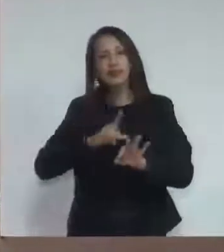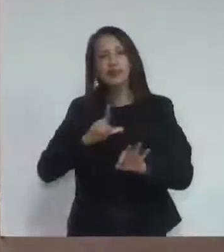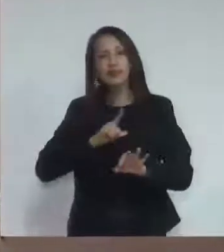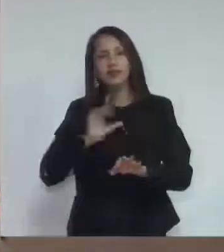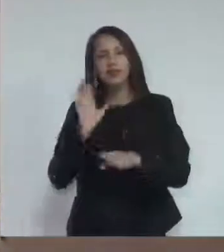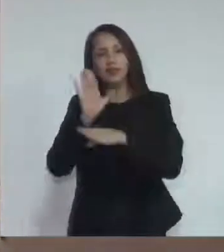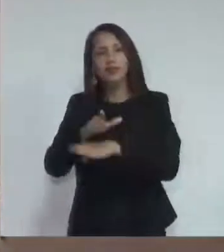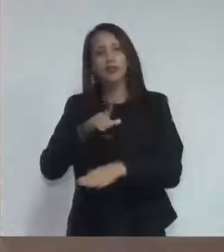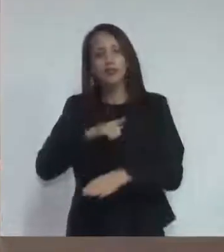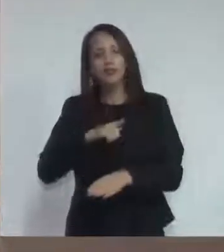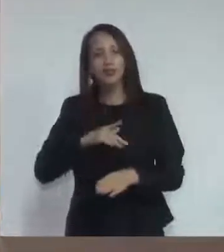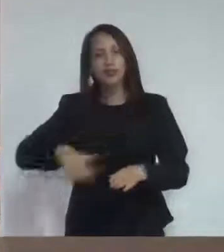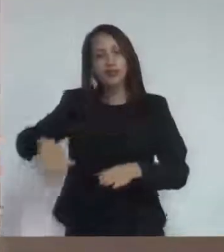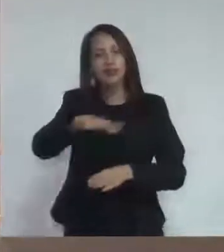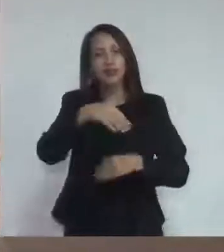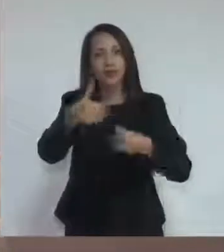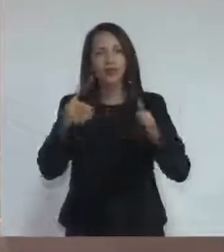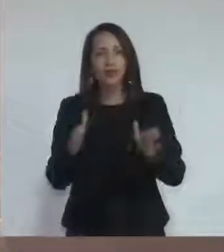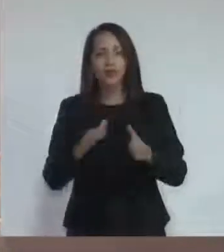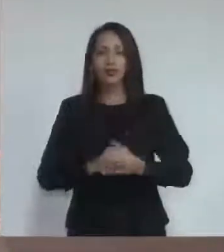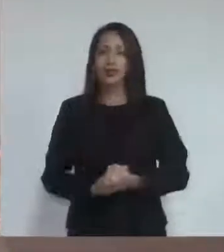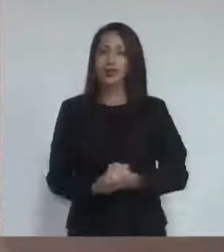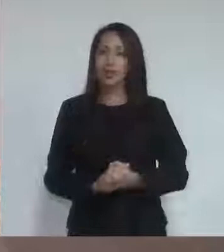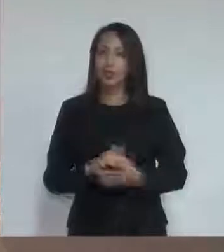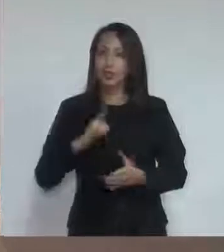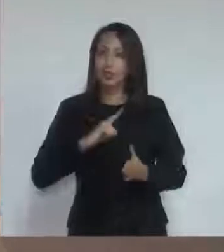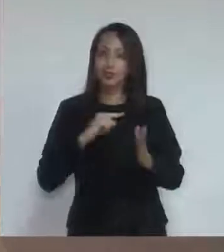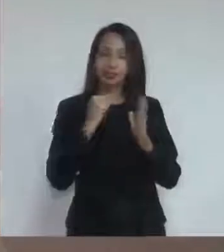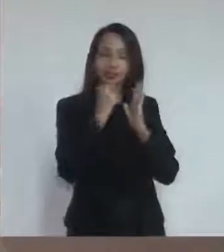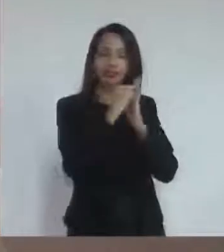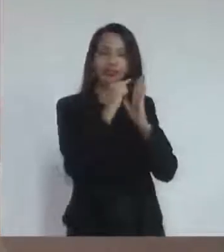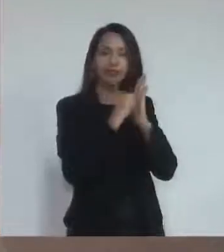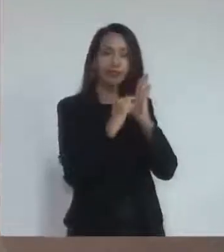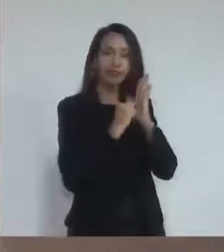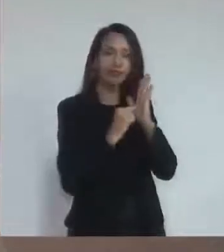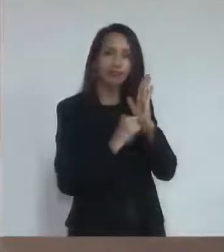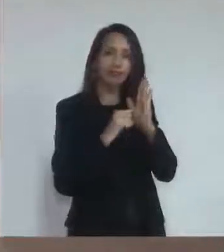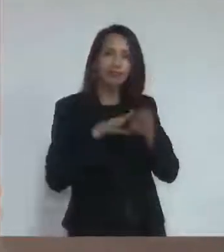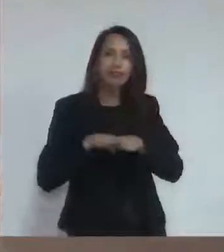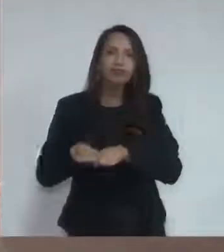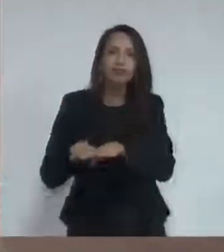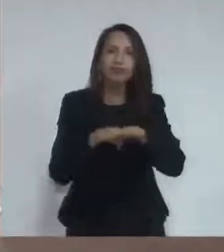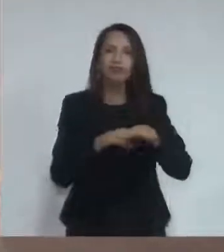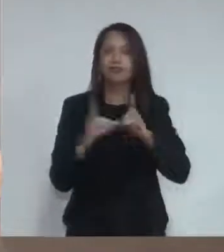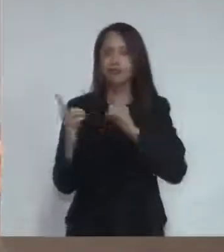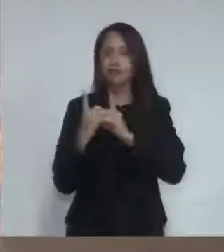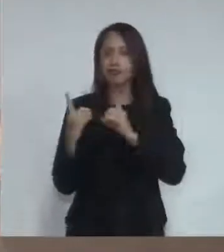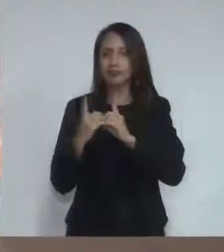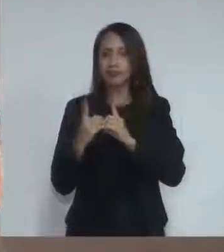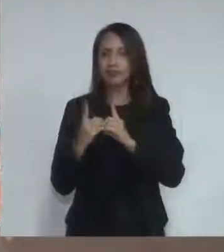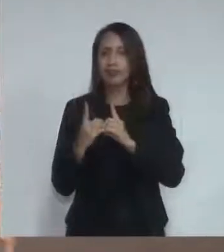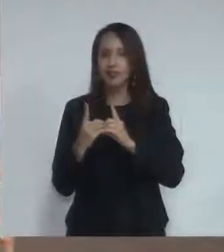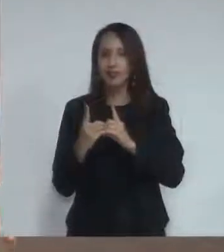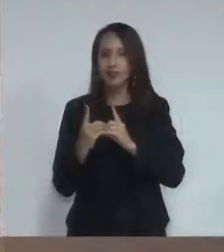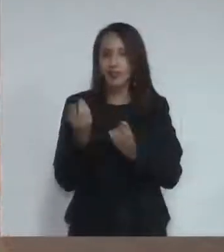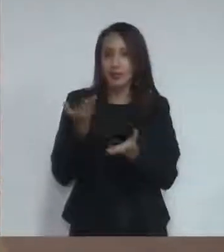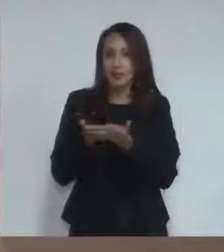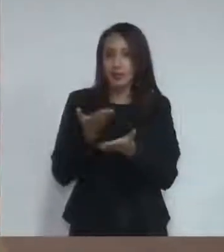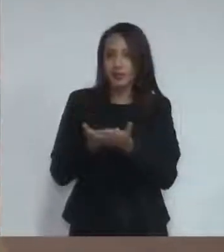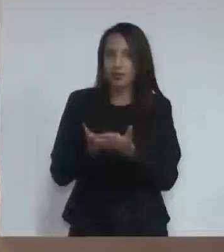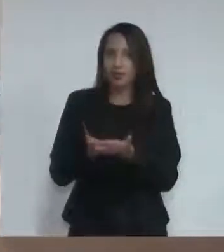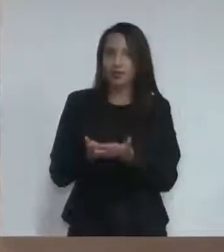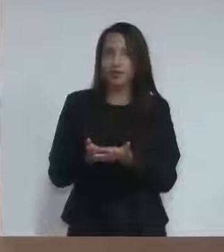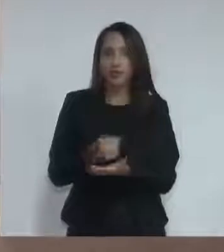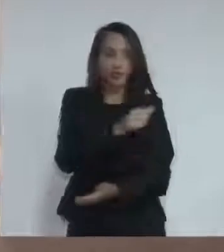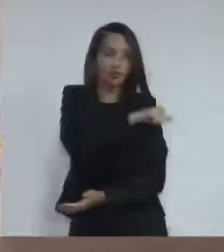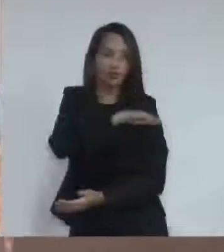escolar. Uma das metas do Plano Nacional de Educação é universalizar o atendimento escolar para estudantes de 4 a